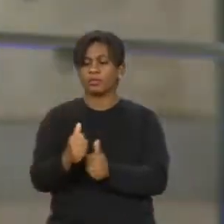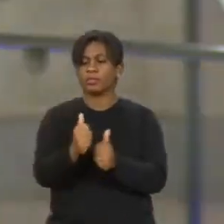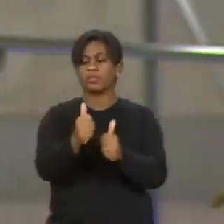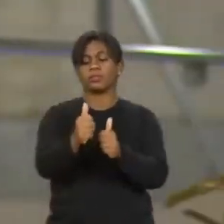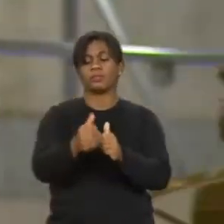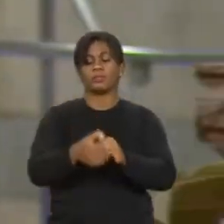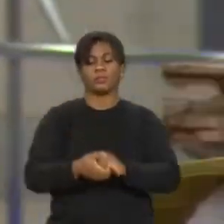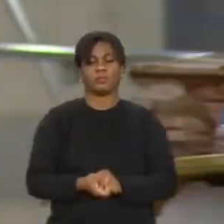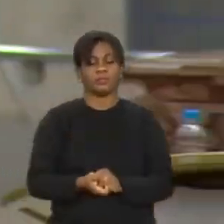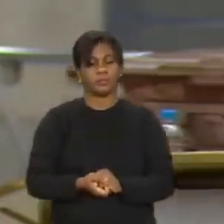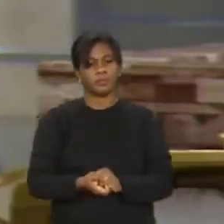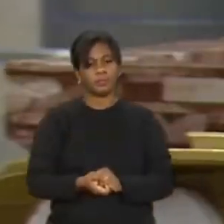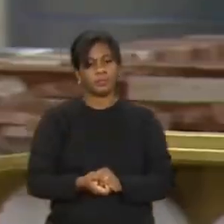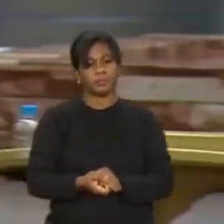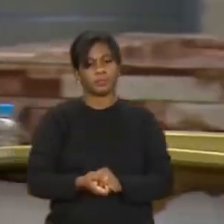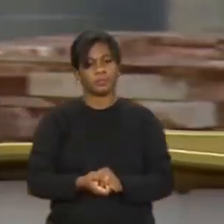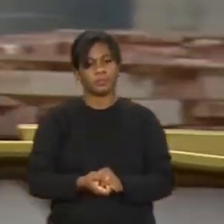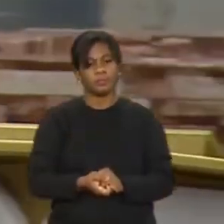Pessoal,